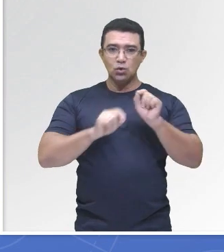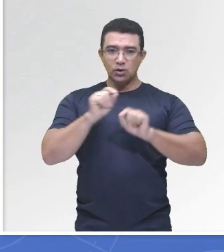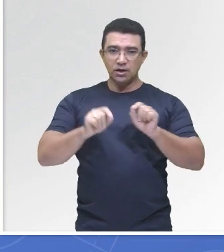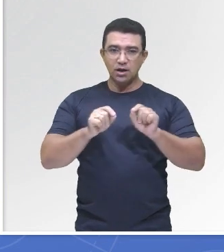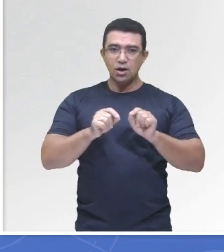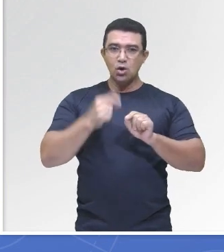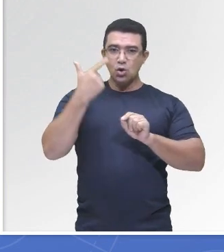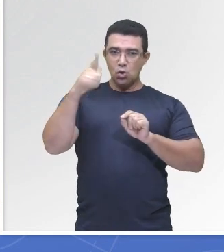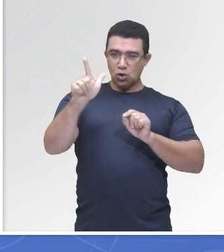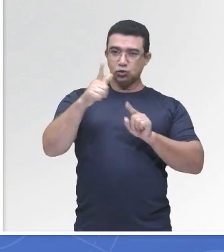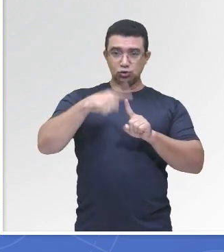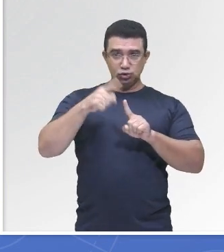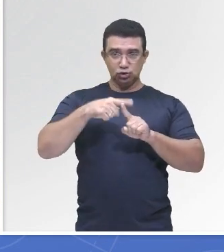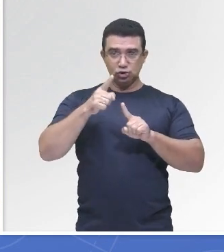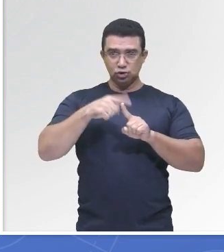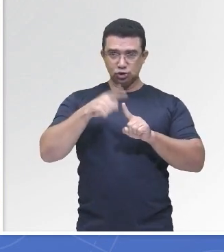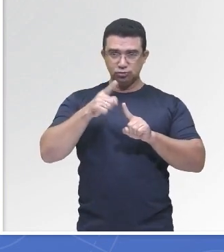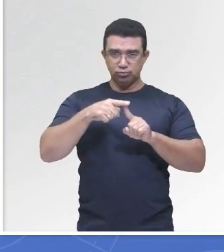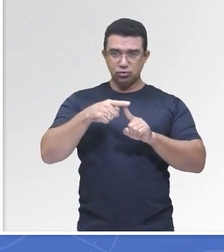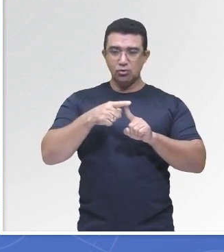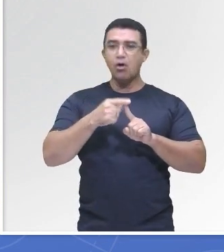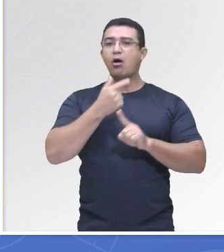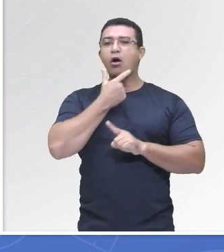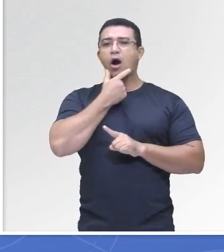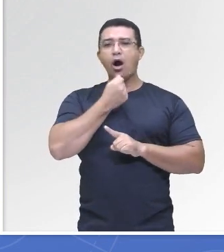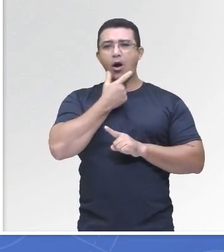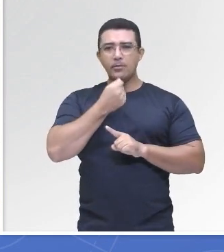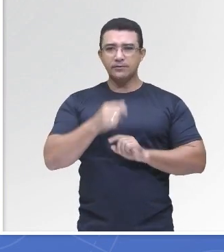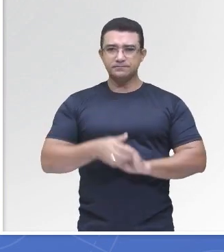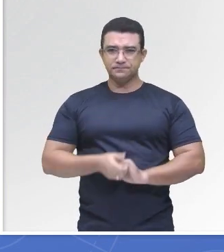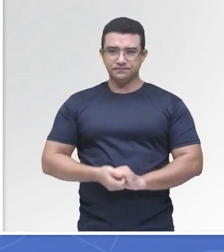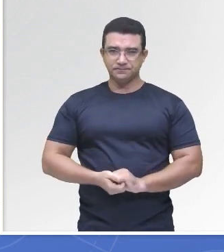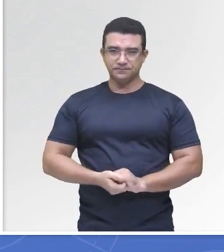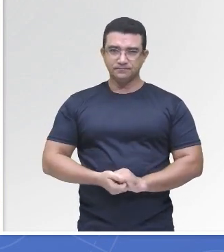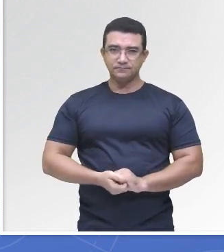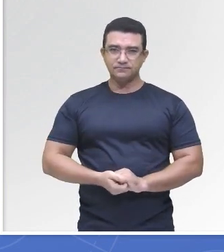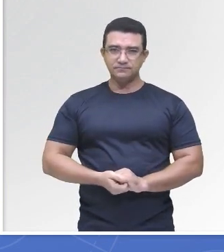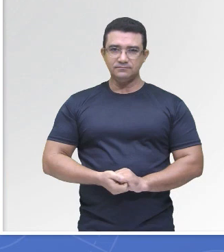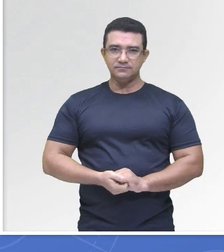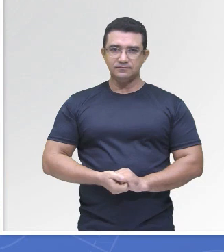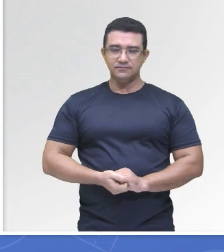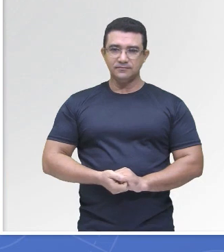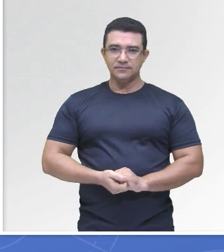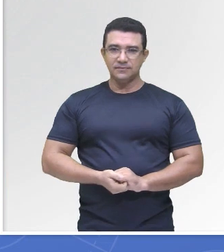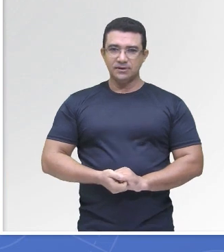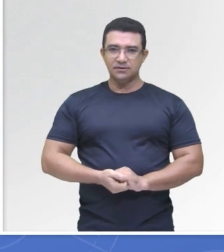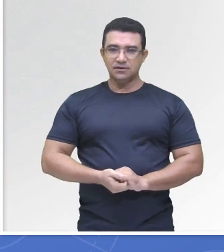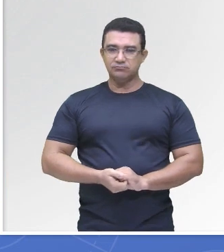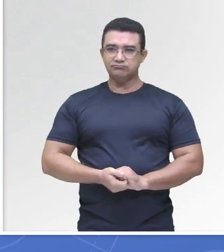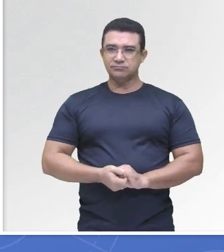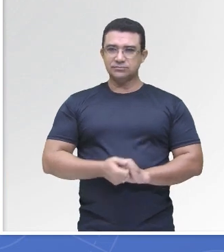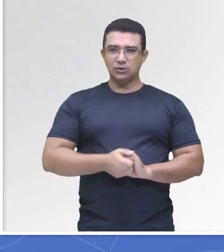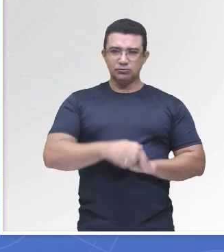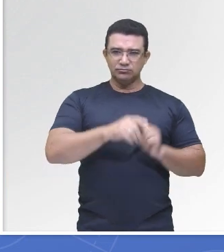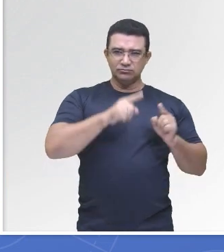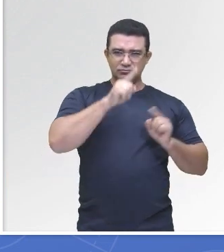faz parte do gênero Homo, tá? Vamos ver que essas espécies, elas